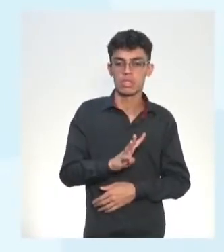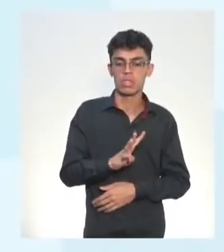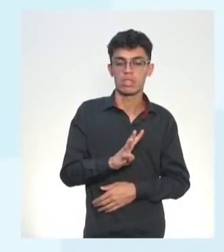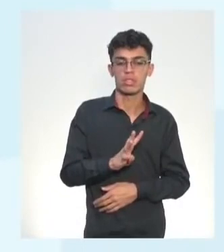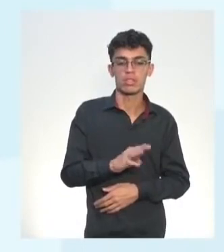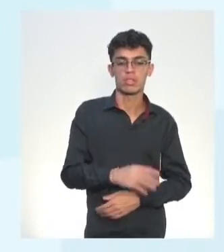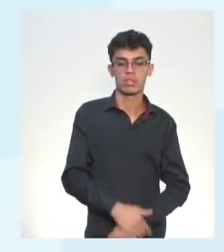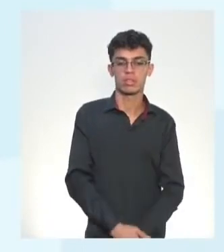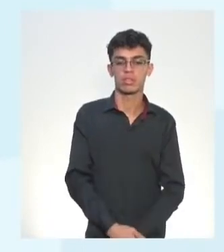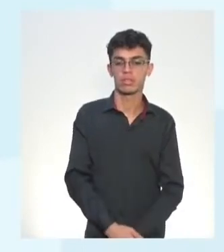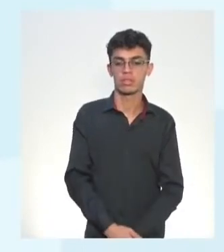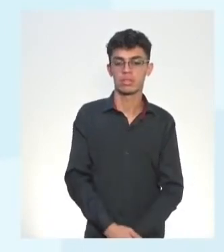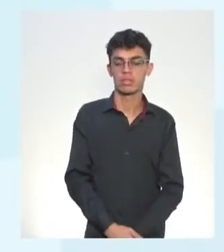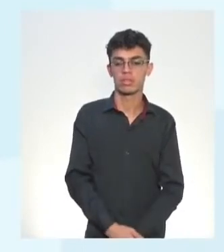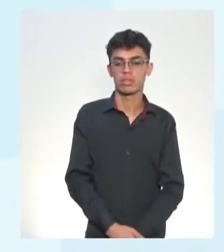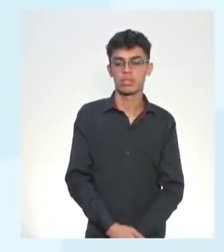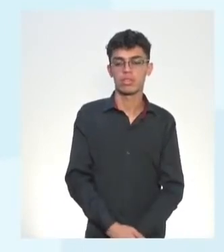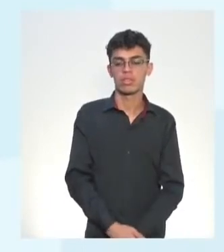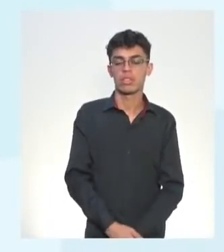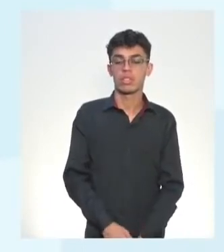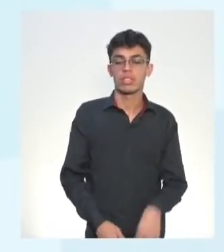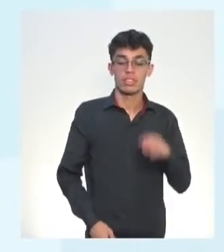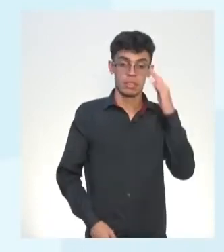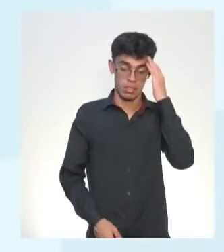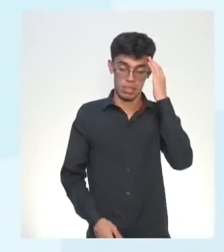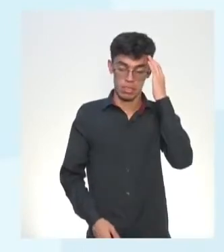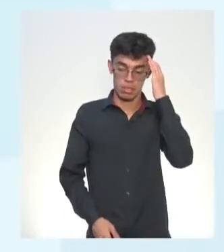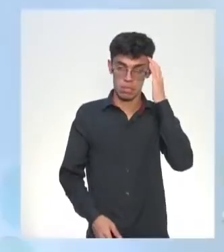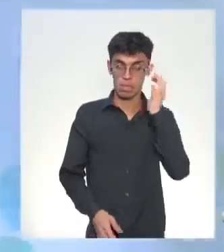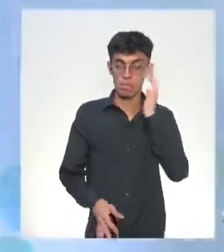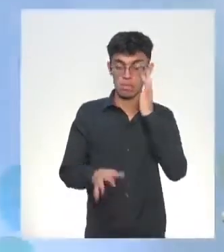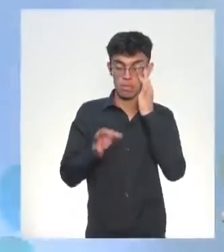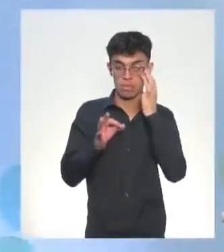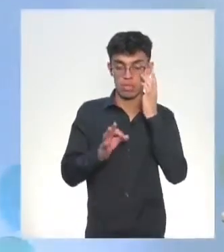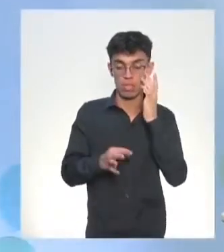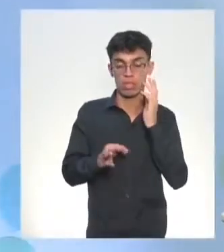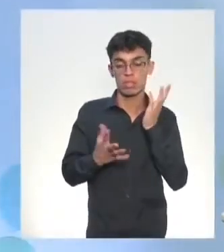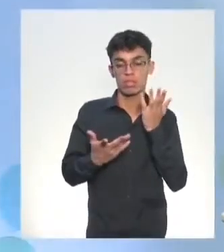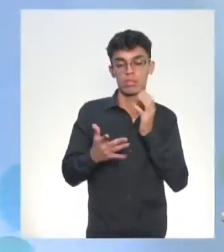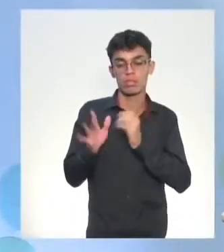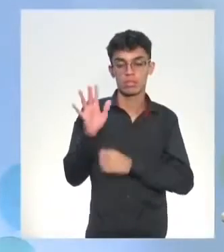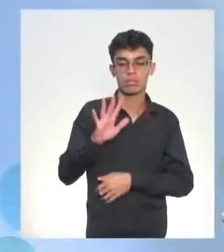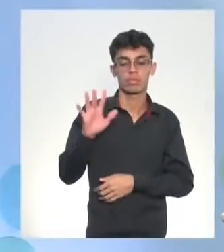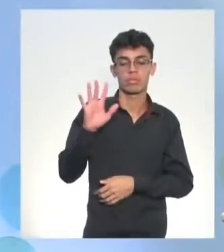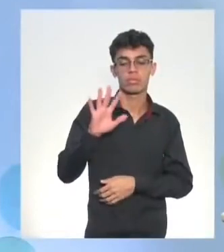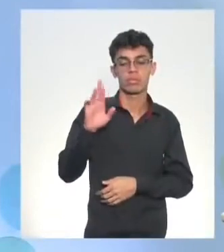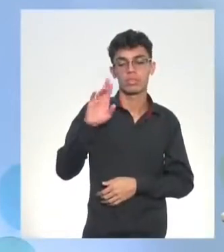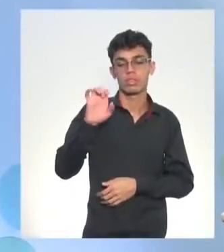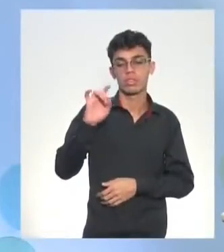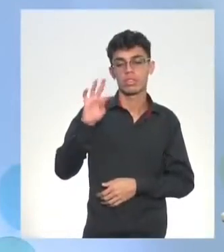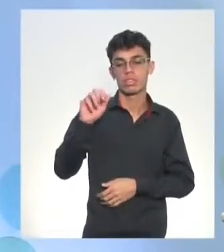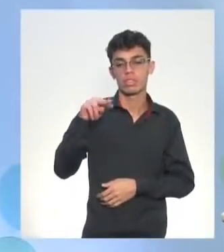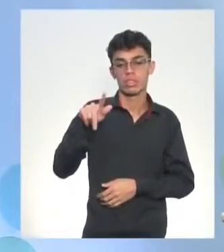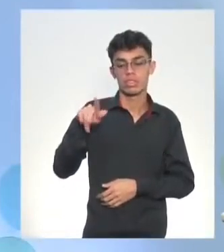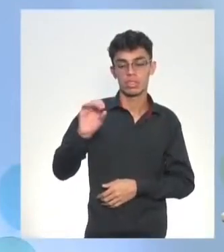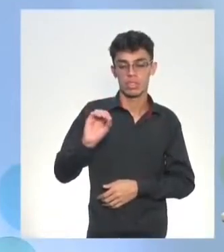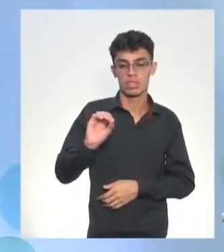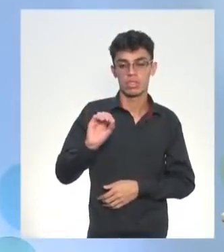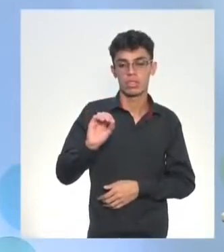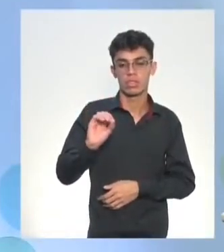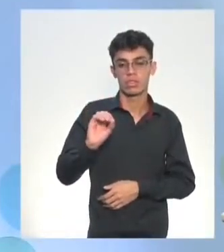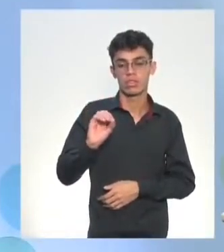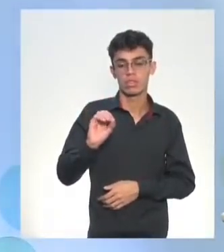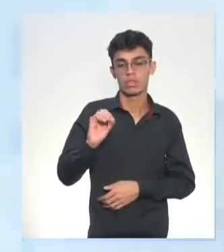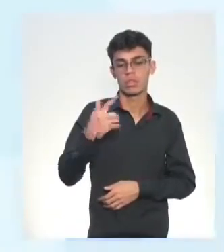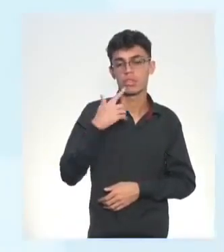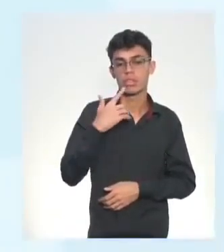para generalizações quando se observa um padrão. No caso aí do retângulo. Tá certo? E aí, ó, nós vamos, eu vou deixar mais